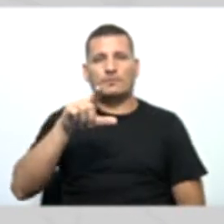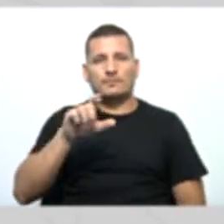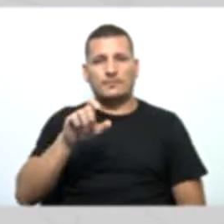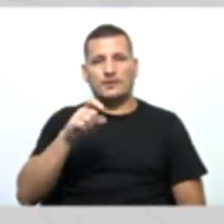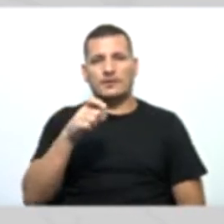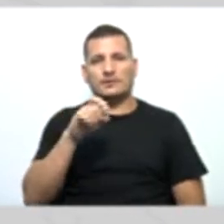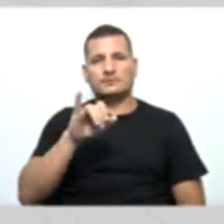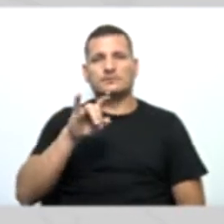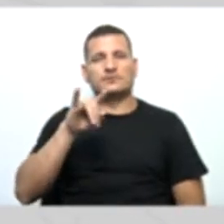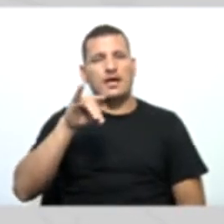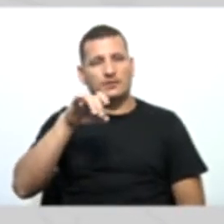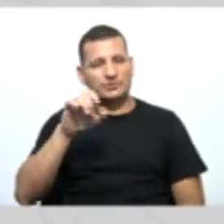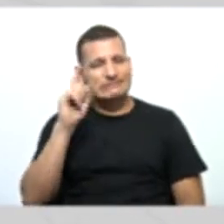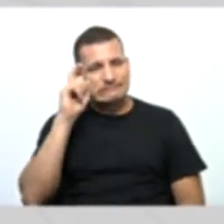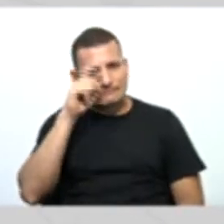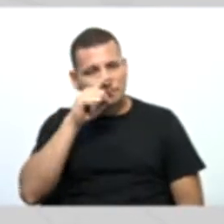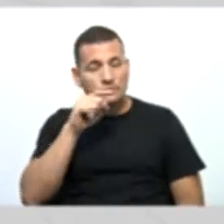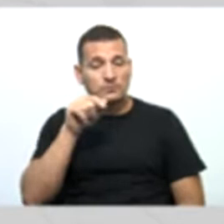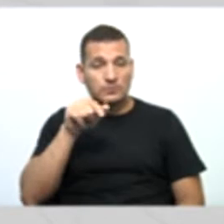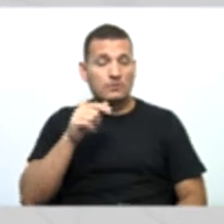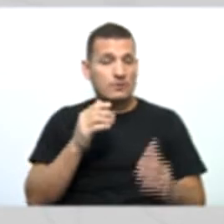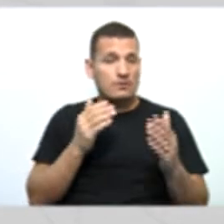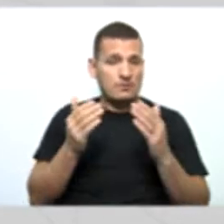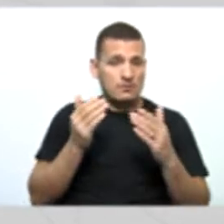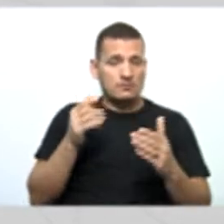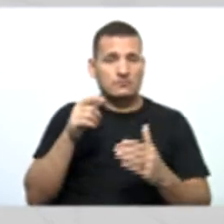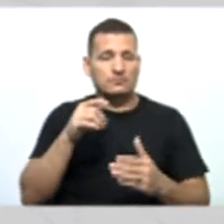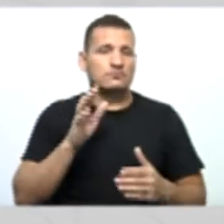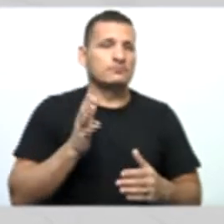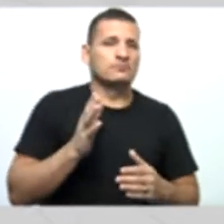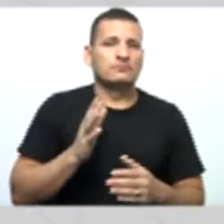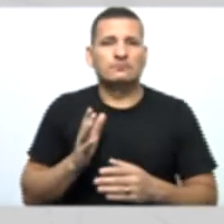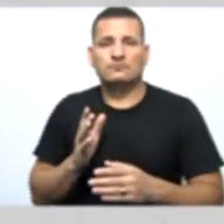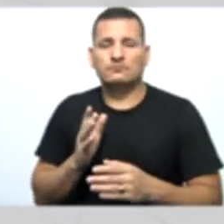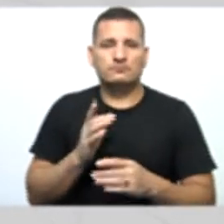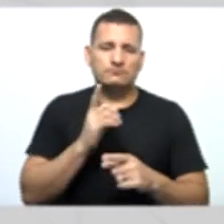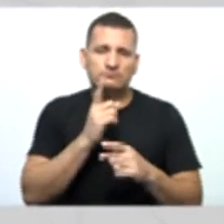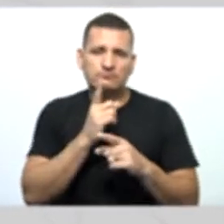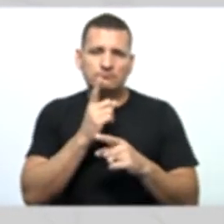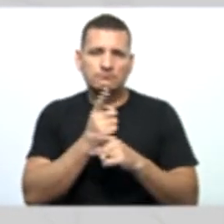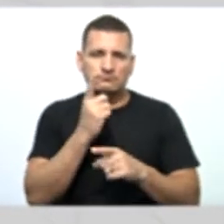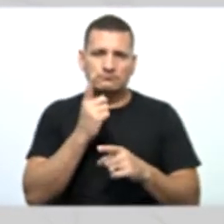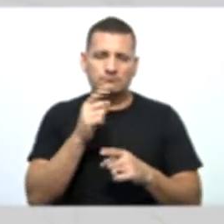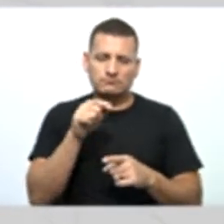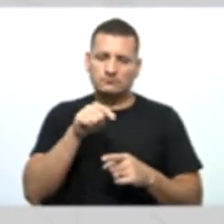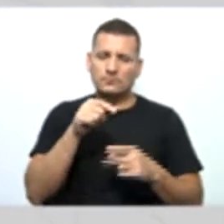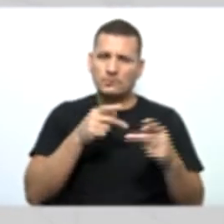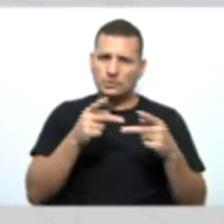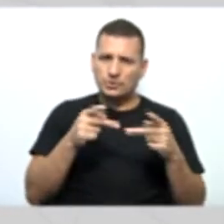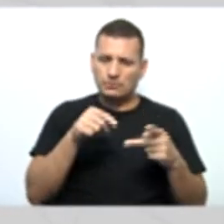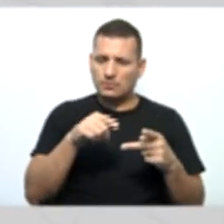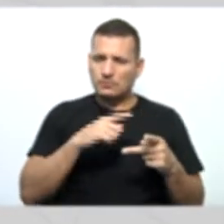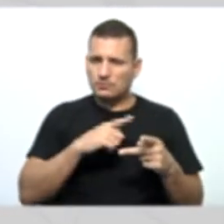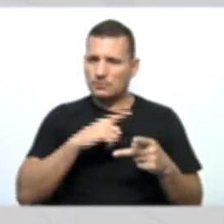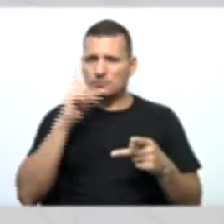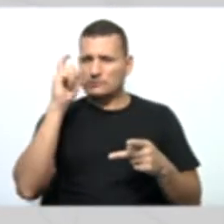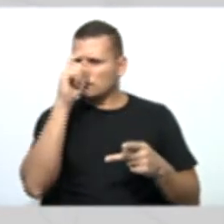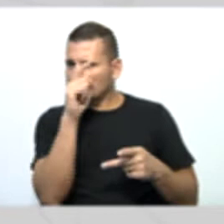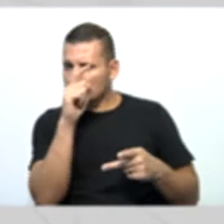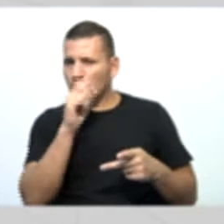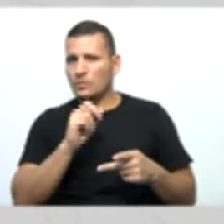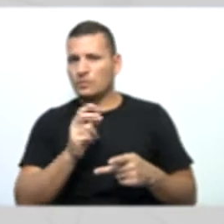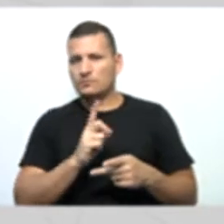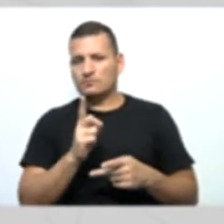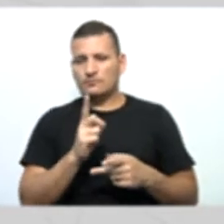de análise, você já detectou que o projeto ele vai ser complexo ou não. Isso influencia também na questão